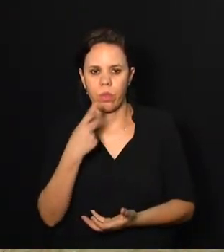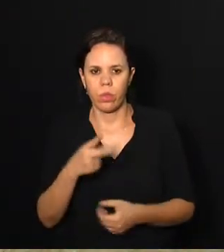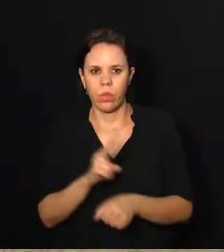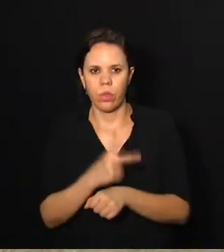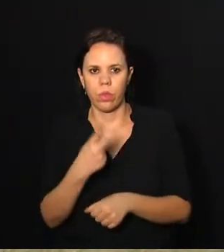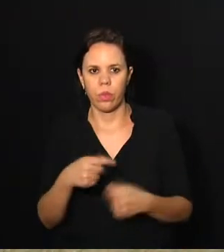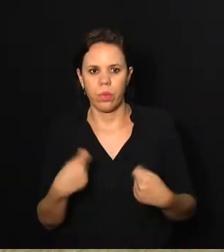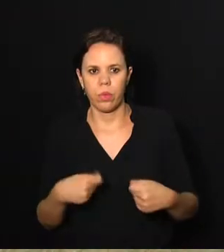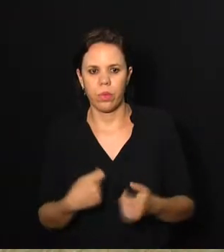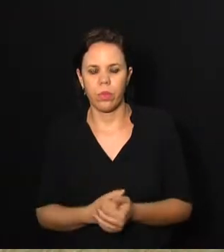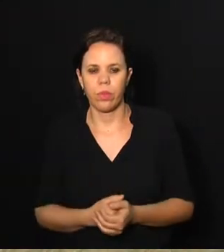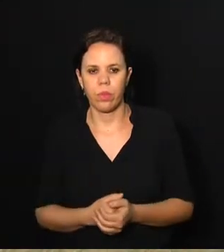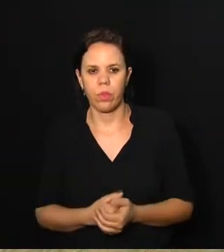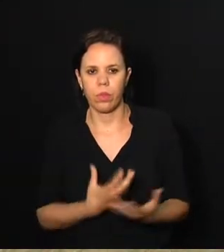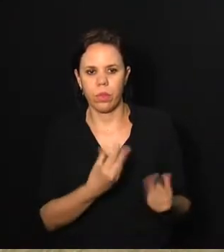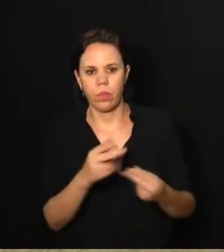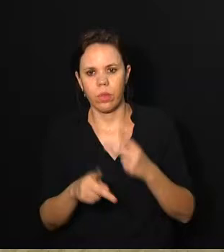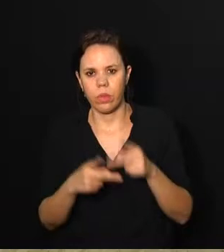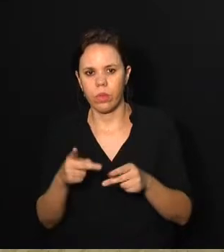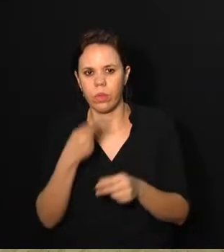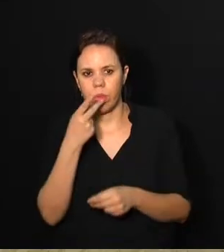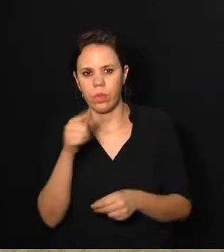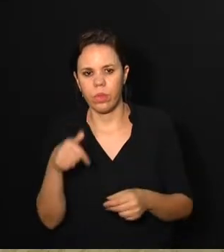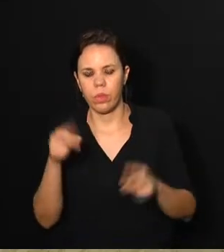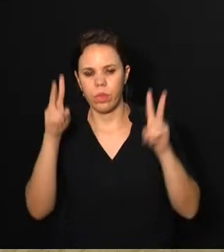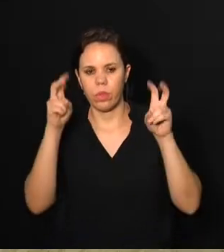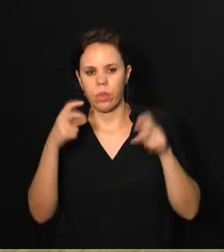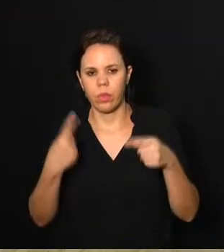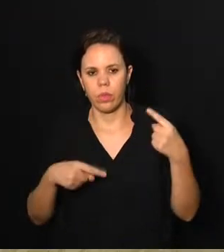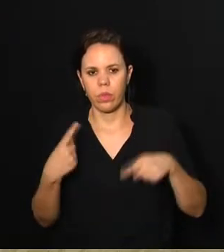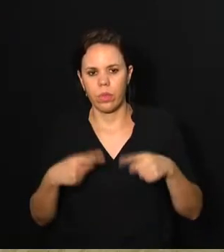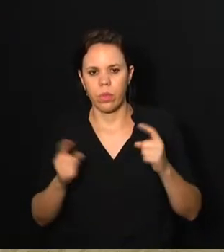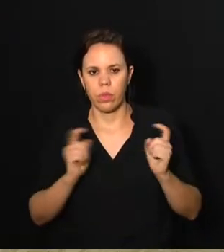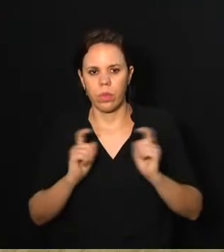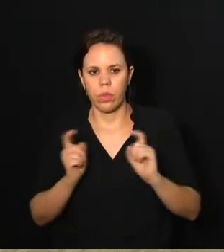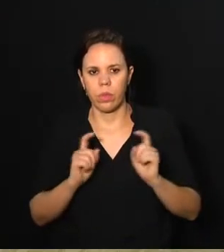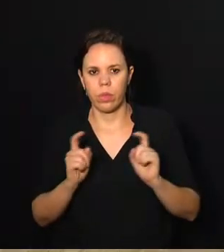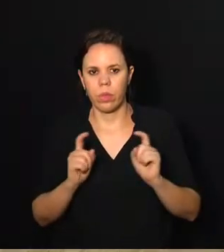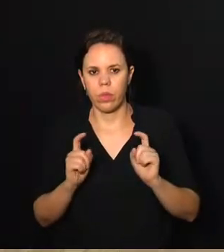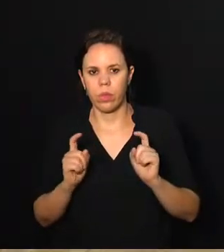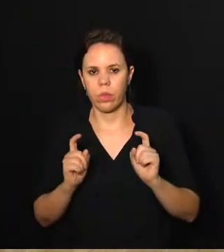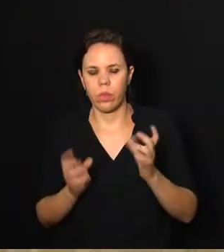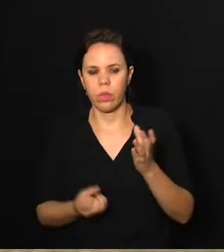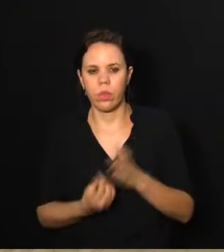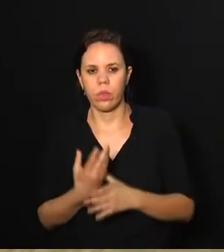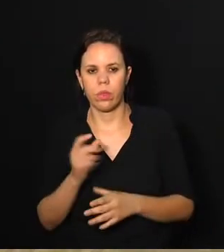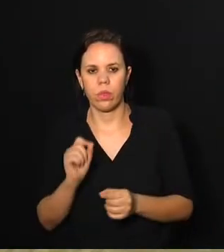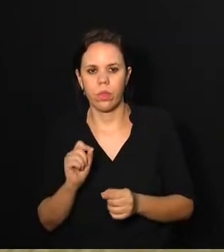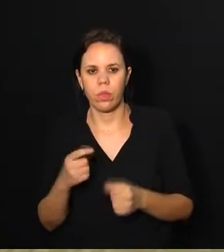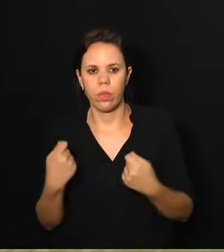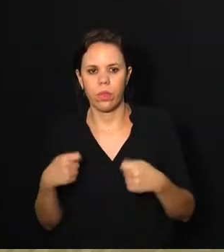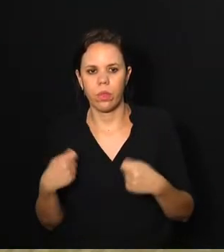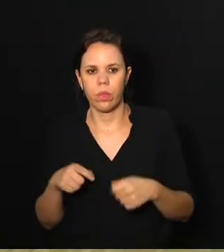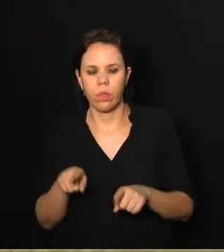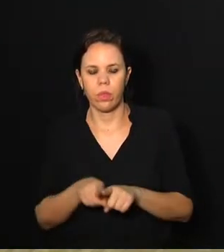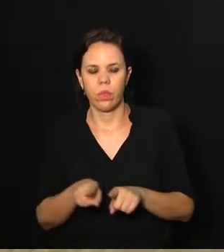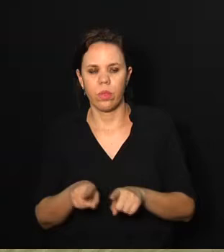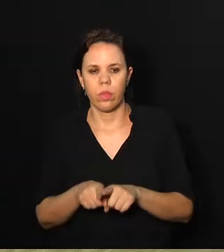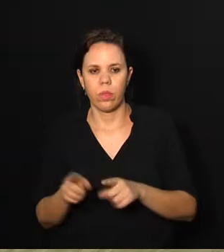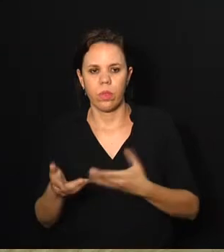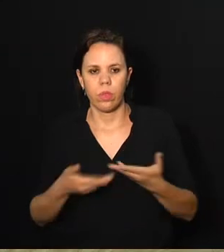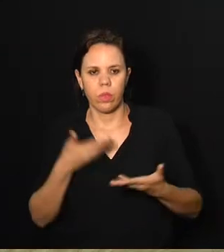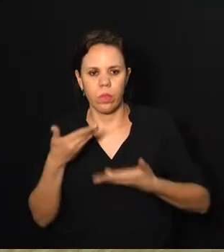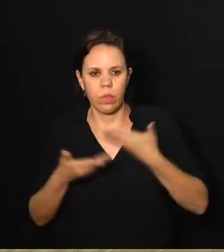precisa. Pois é, muitos falou aqui nesse debate público a respeito da situação do idoso, porque é preciso também tratar